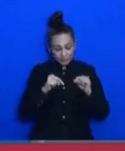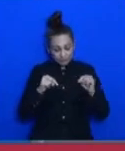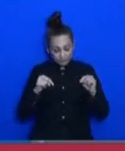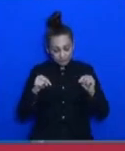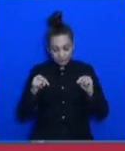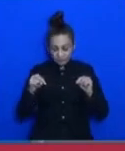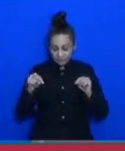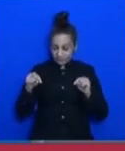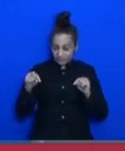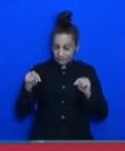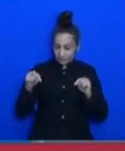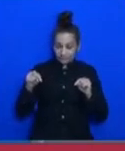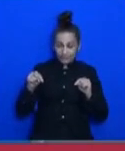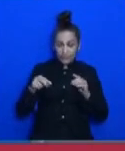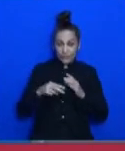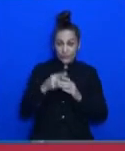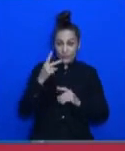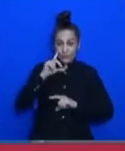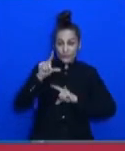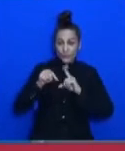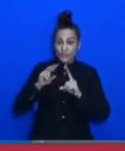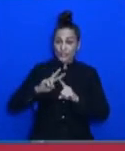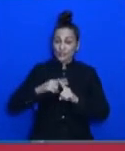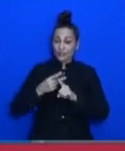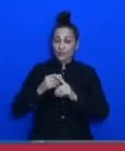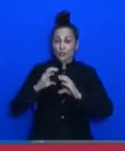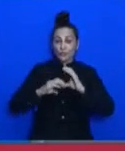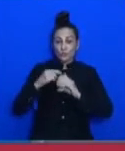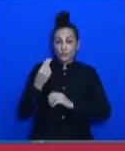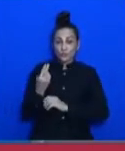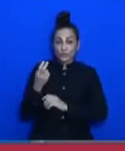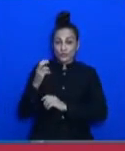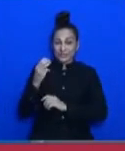6 dezenas sorteadas no segundo sorteio da dupla cena concurso